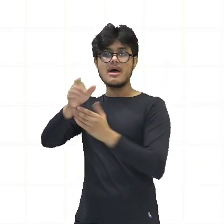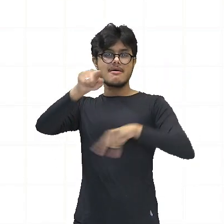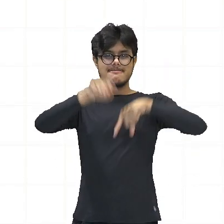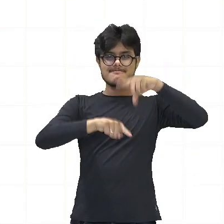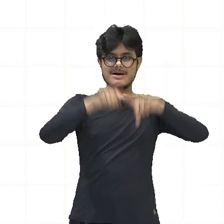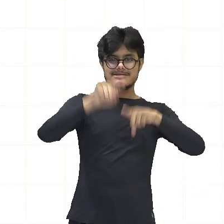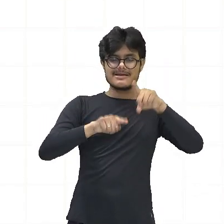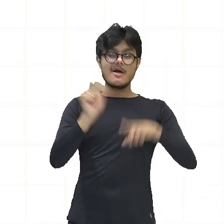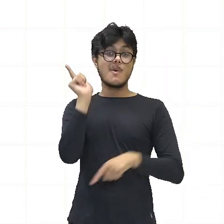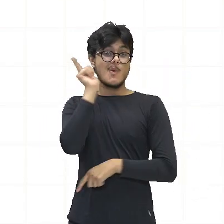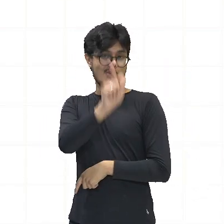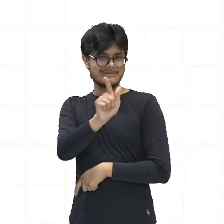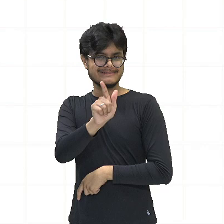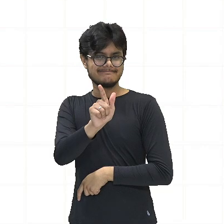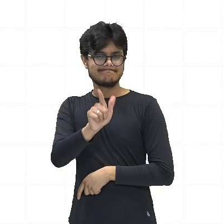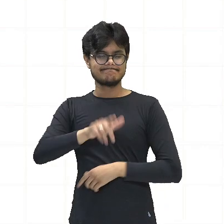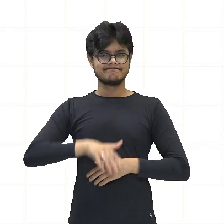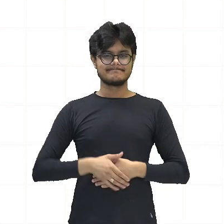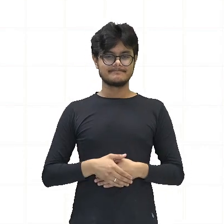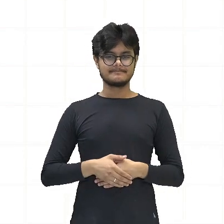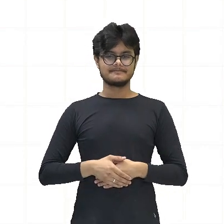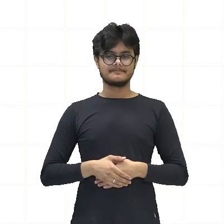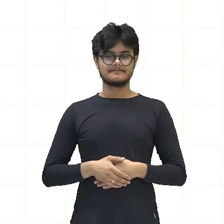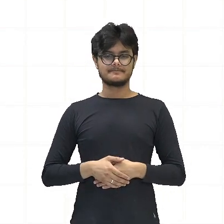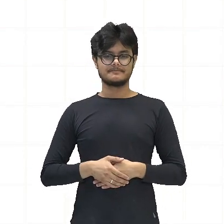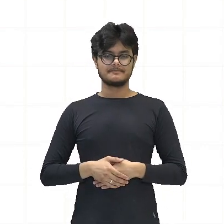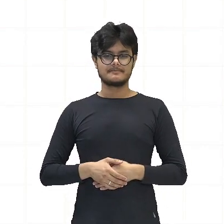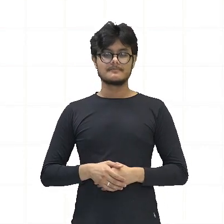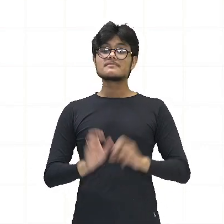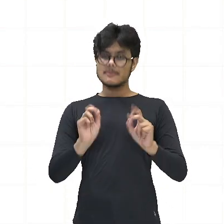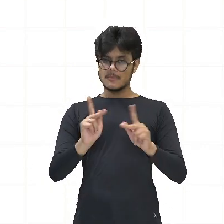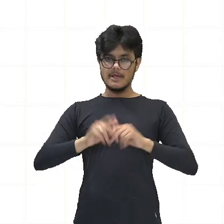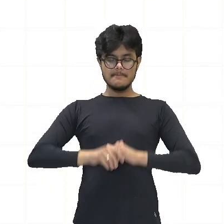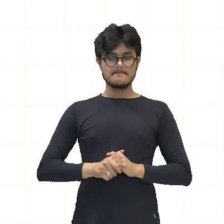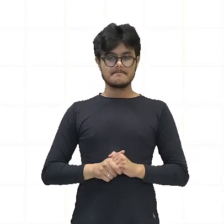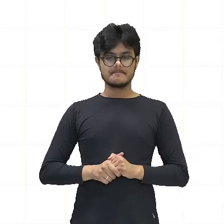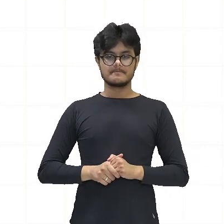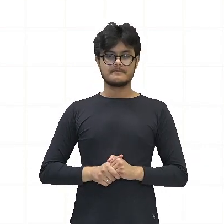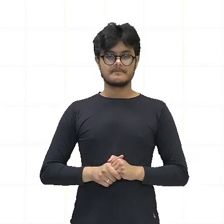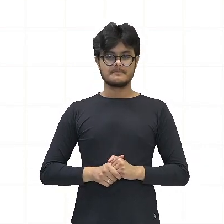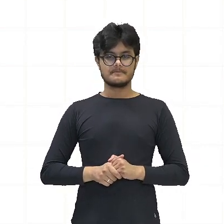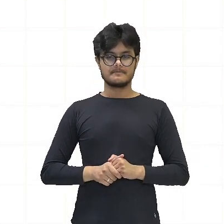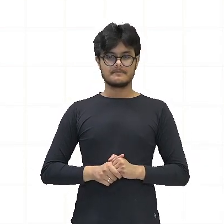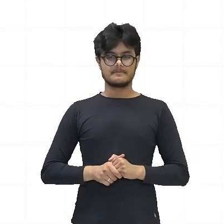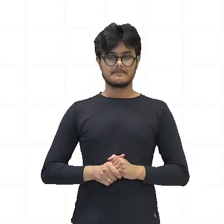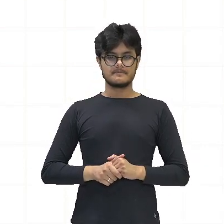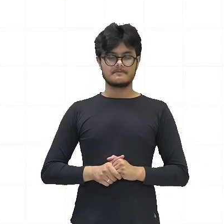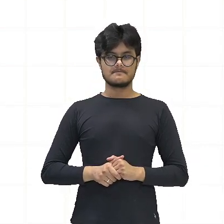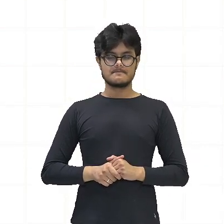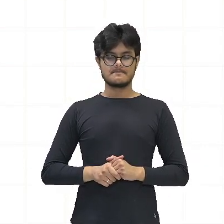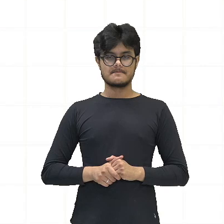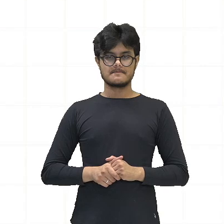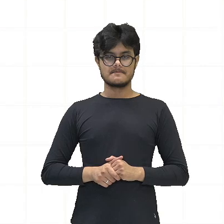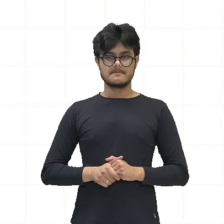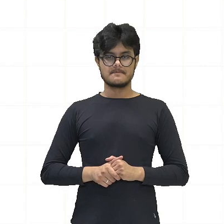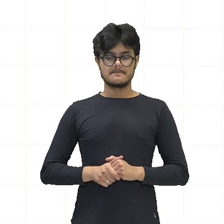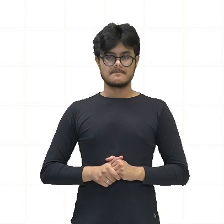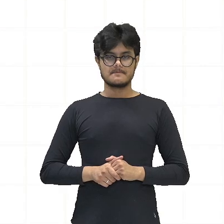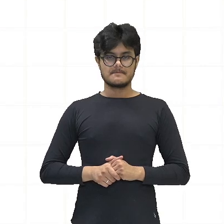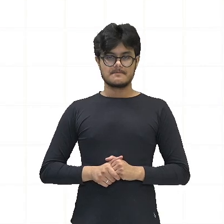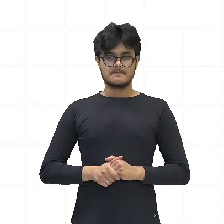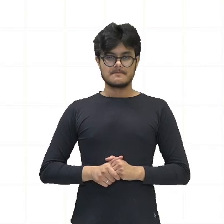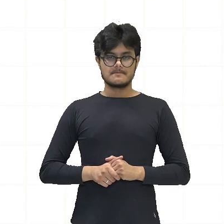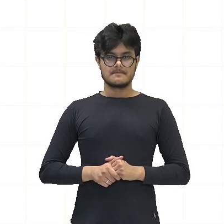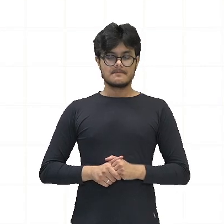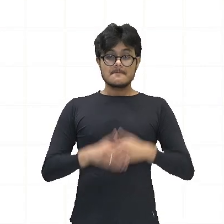iam acontecendo ali nas mãos de várias pessoas. E também ela começa a